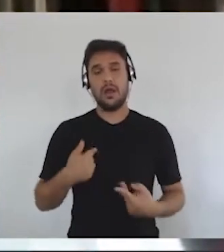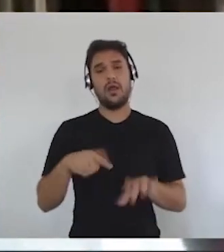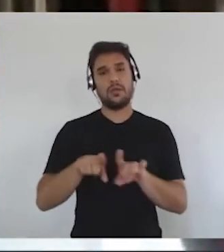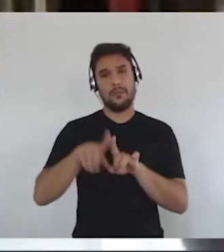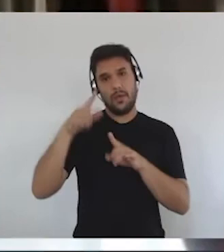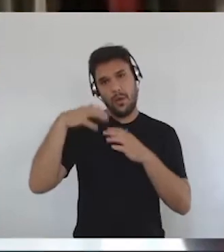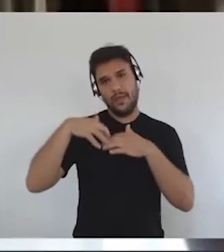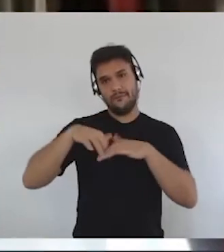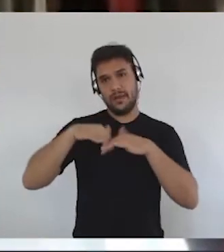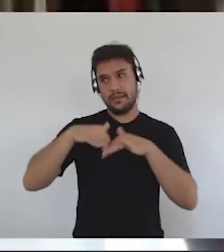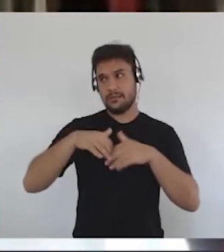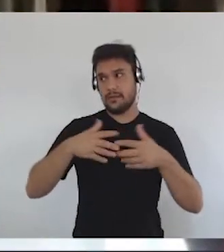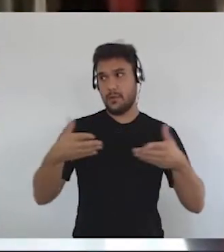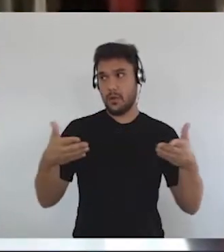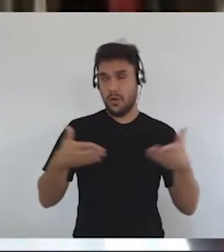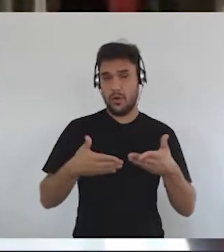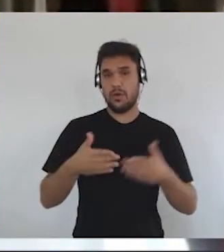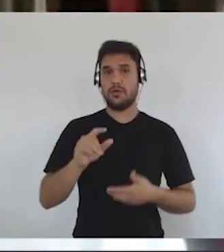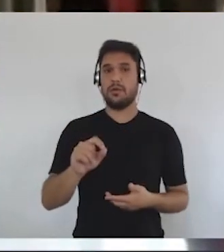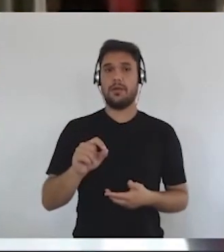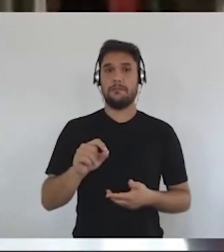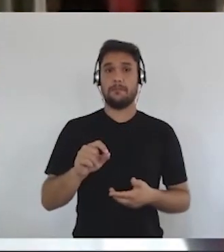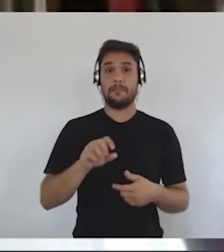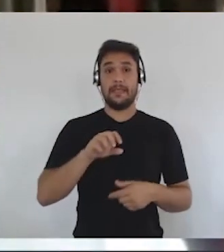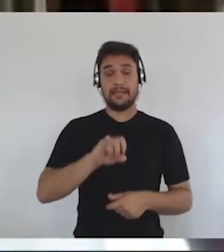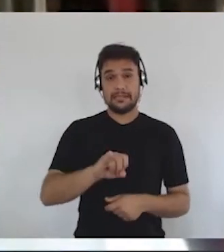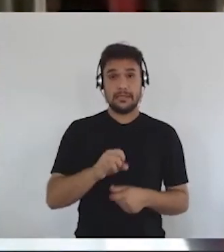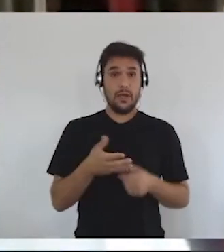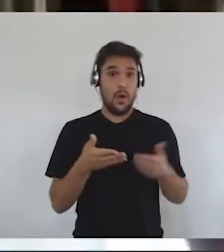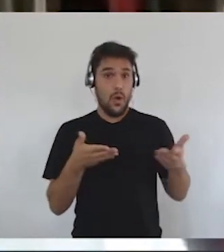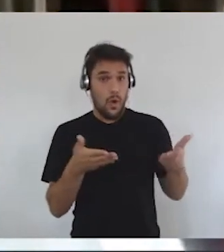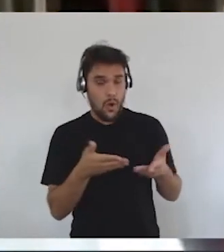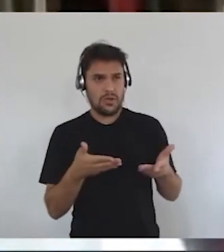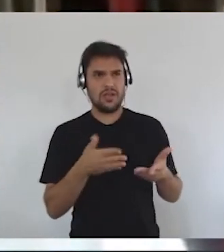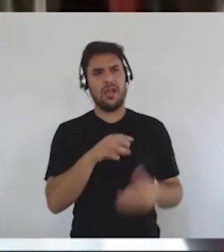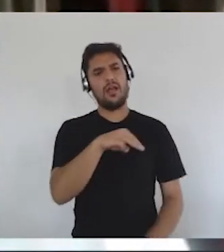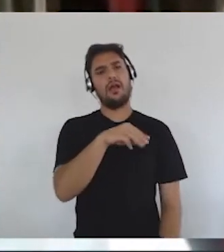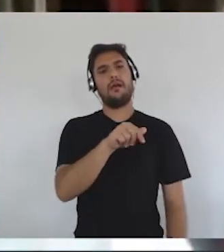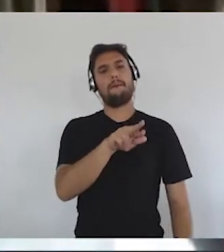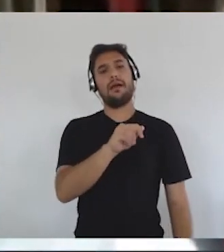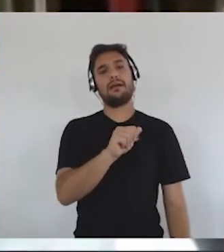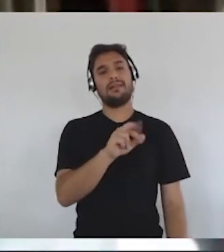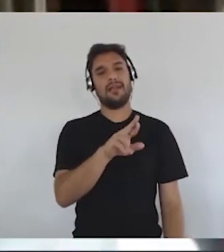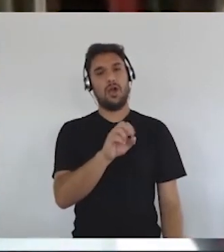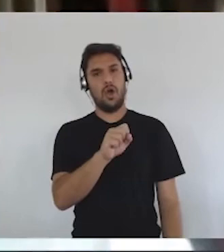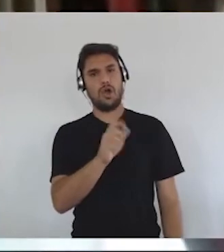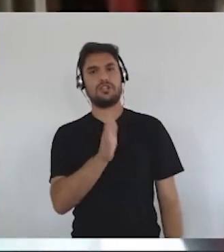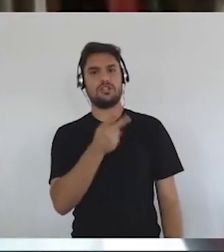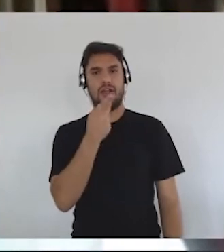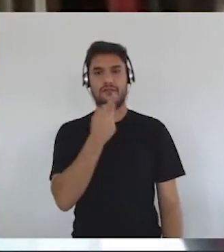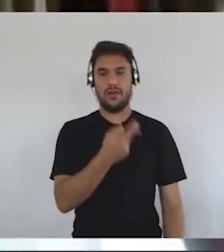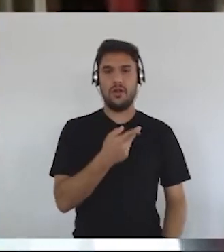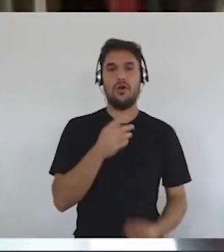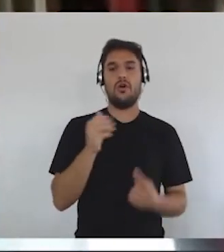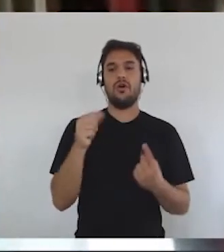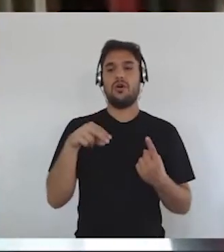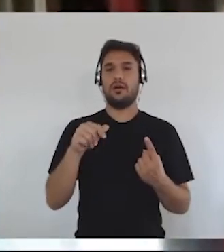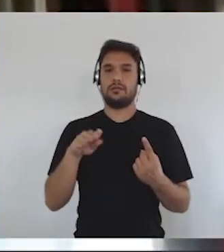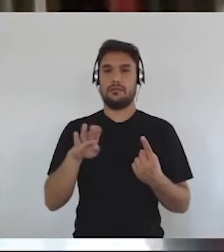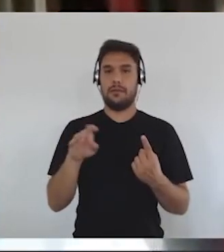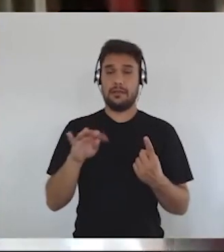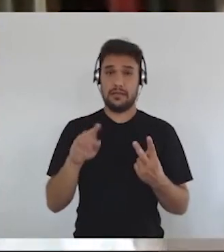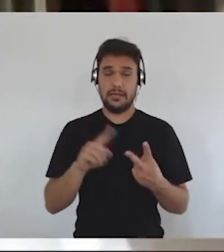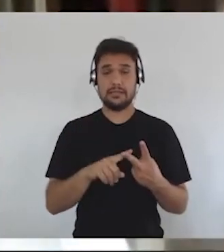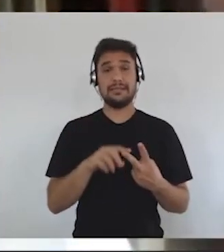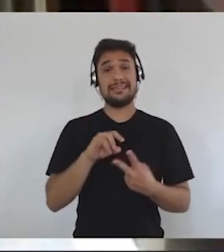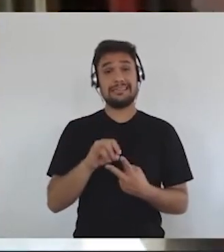estudo final, é a de que se hoje, até hoje, acho que Maria Rosa se referiu a isso, Ana Beatriz também sobre o meio ambiente, se